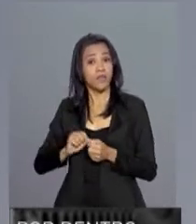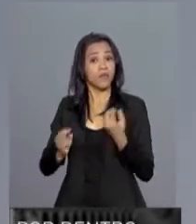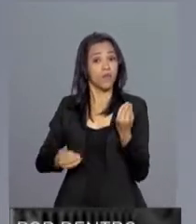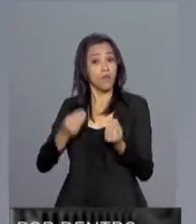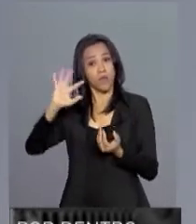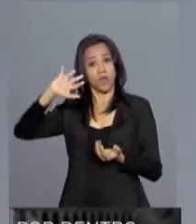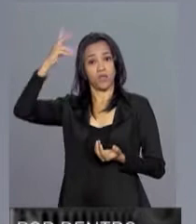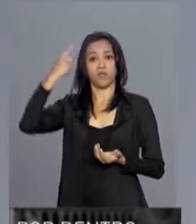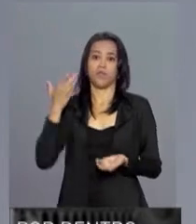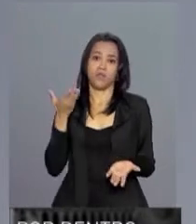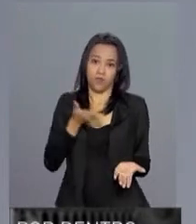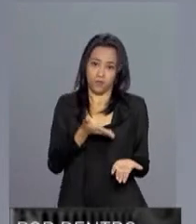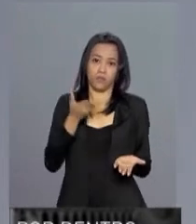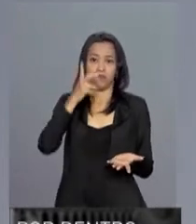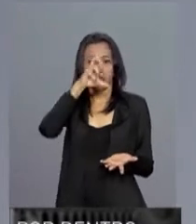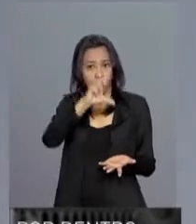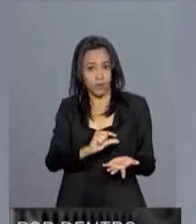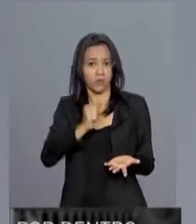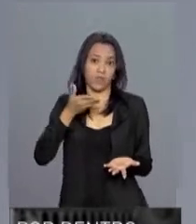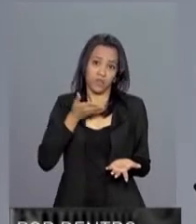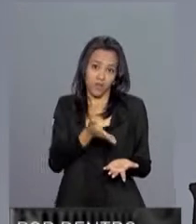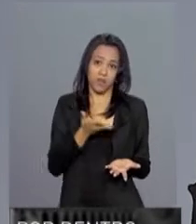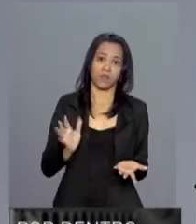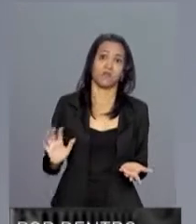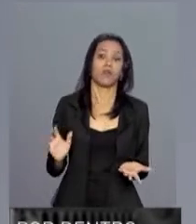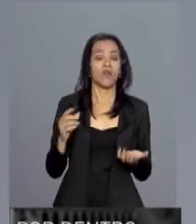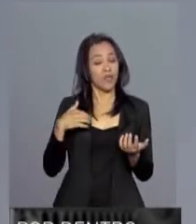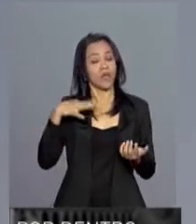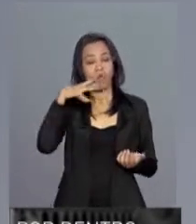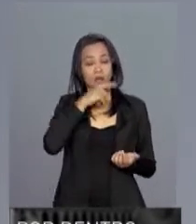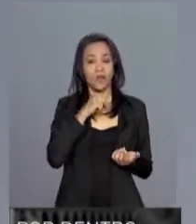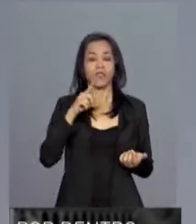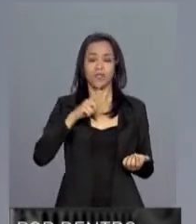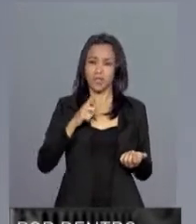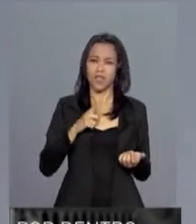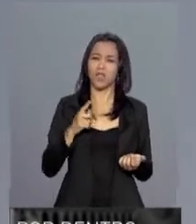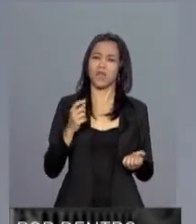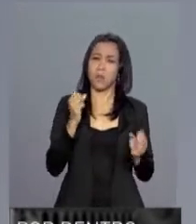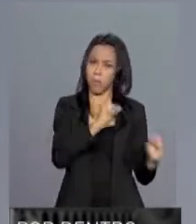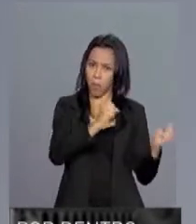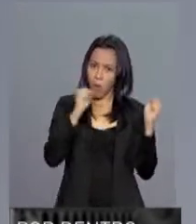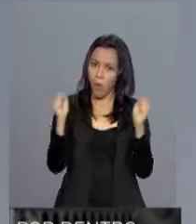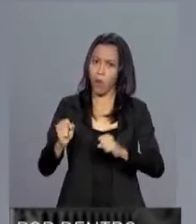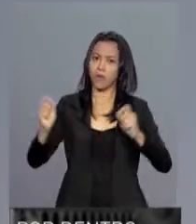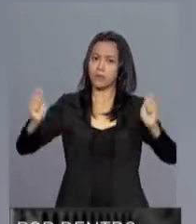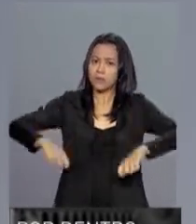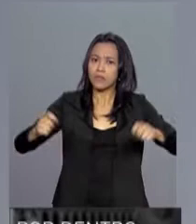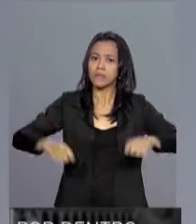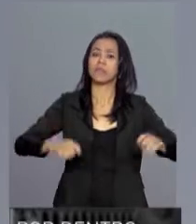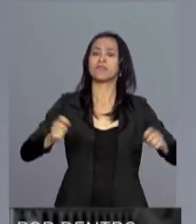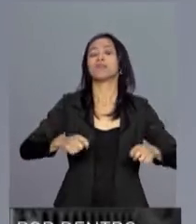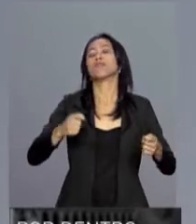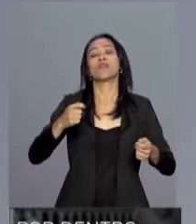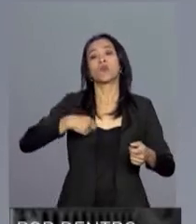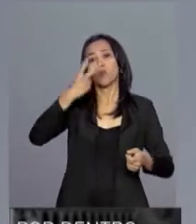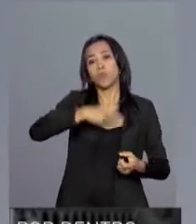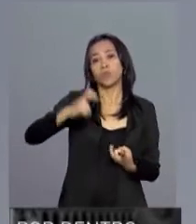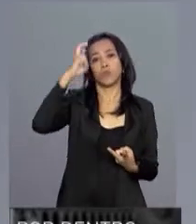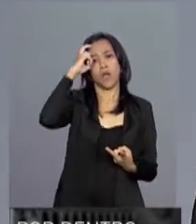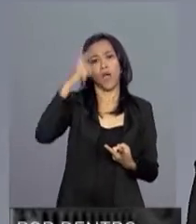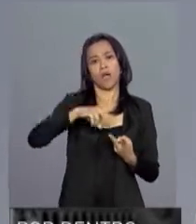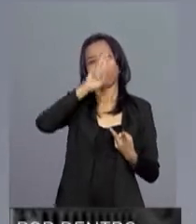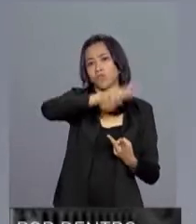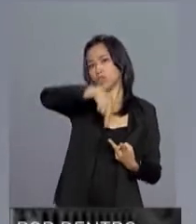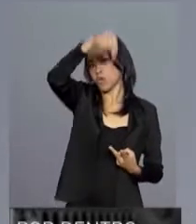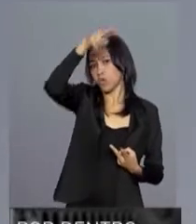essa desigualdade acho que é um potencial imenso de desenvolvimento das atividades culturais e criativas nessas regiões